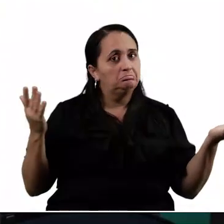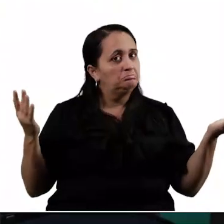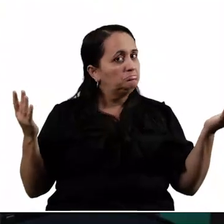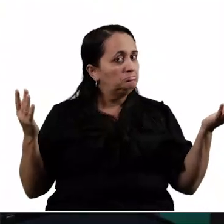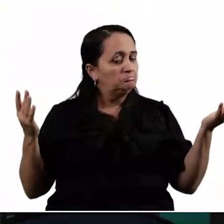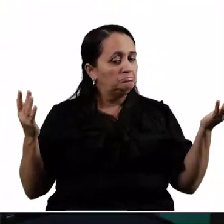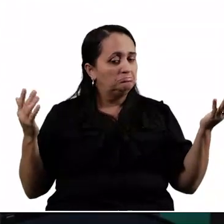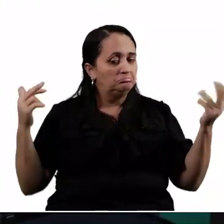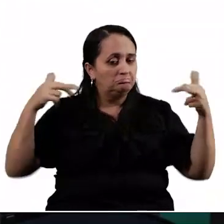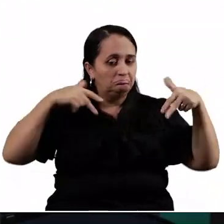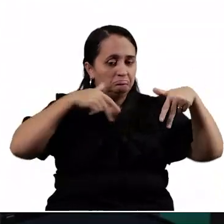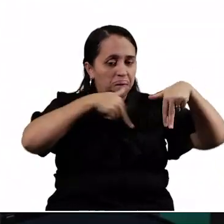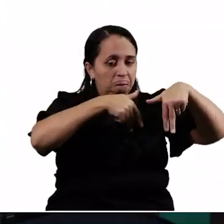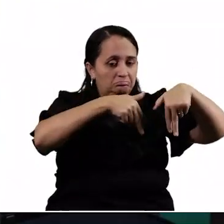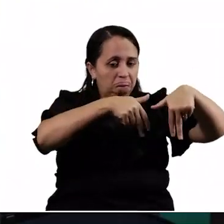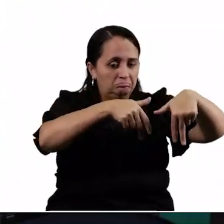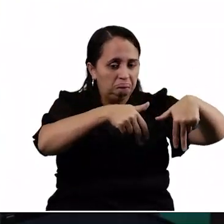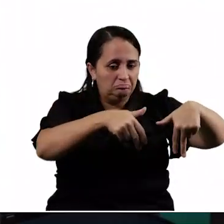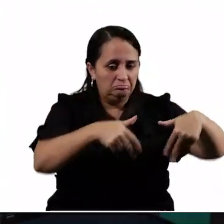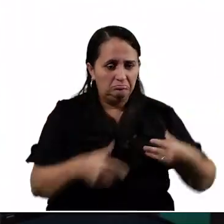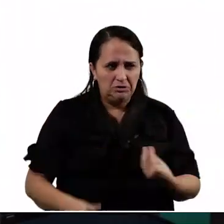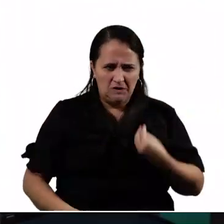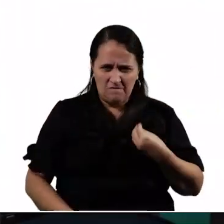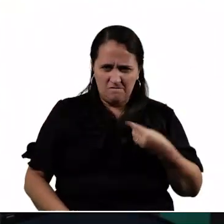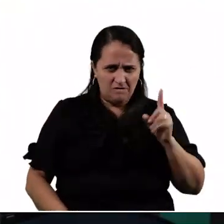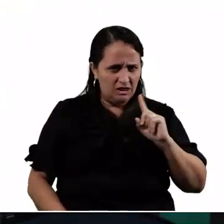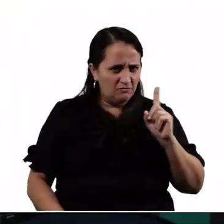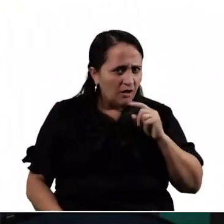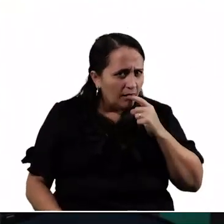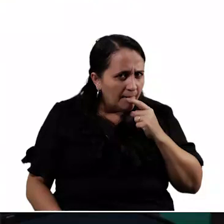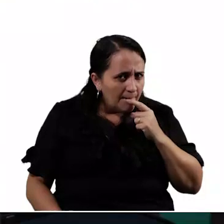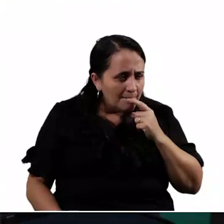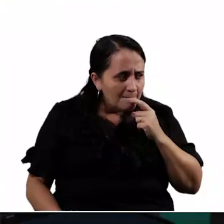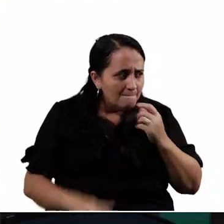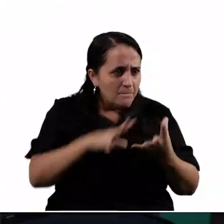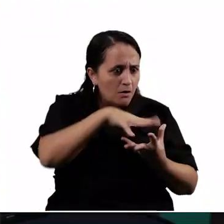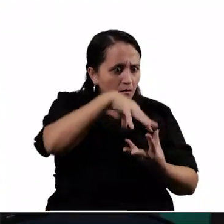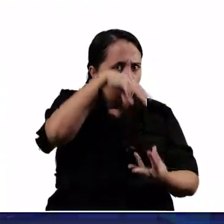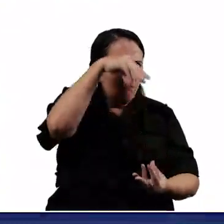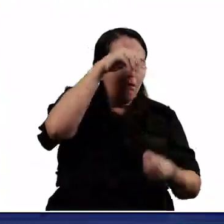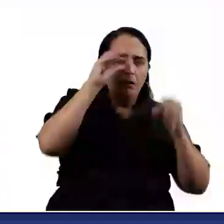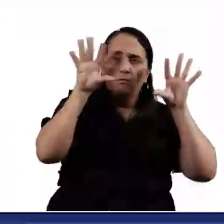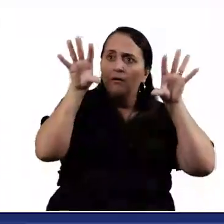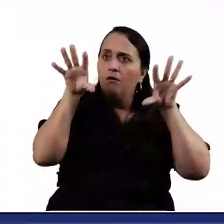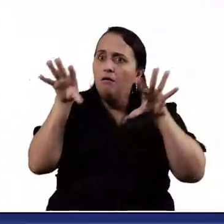e logo pegar uma que não estava mais viva era um fantasma